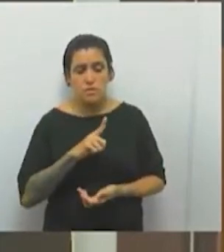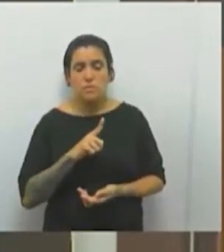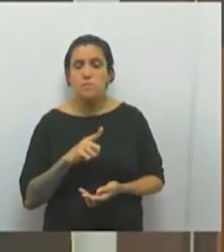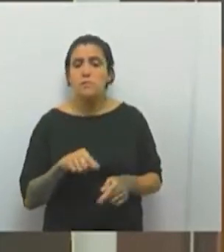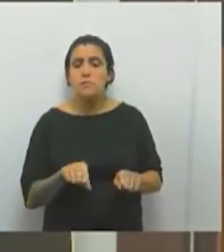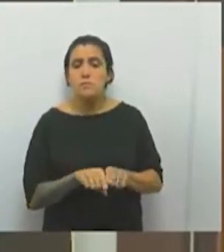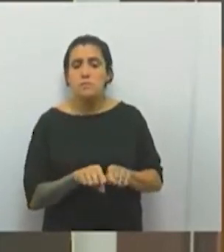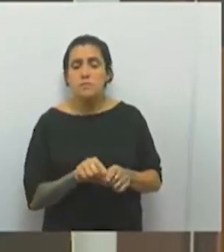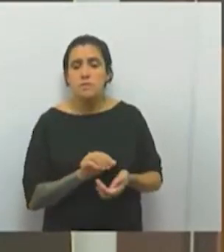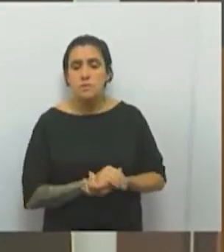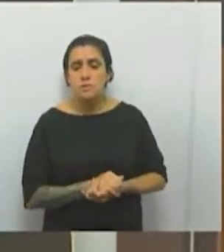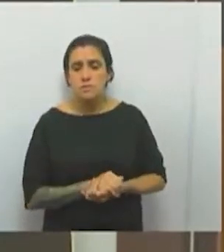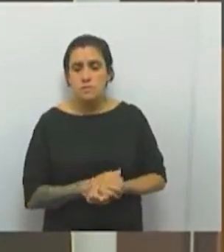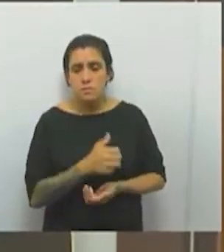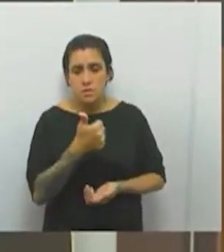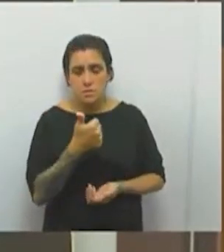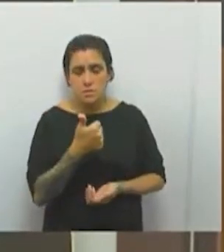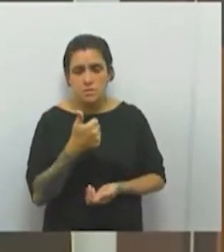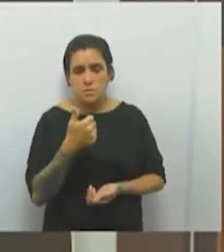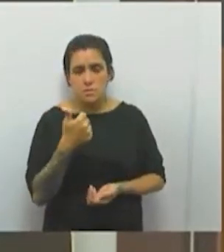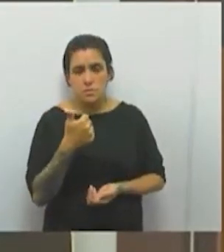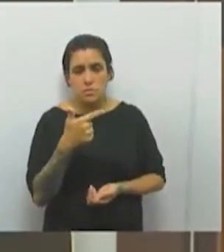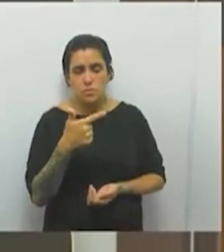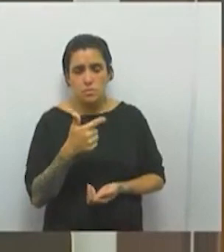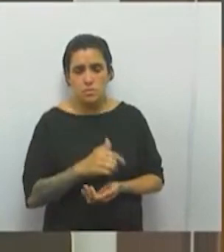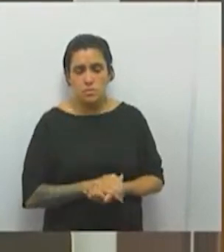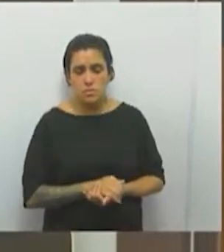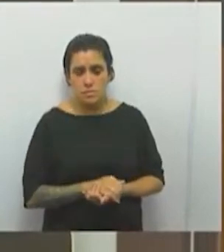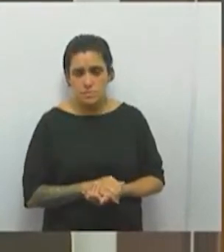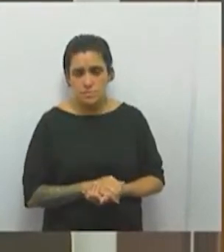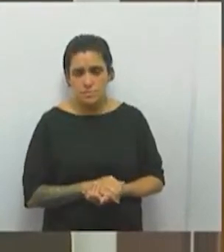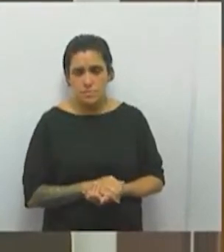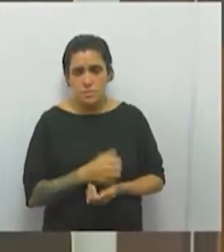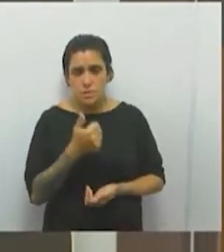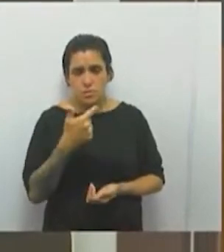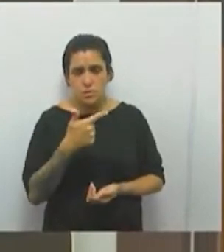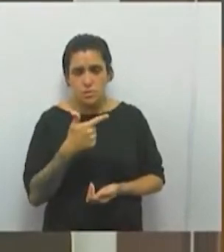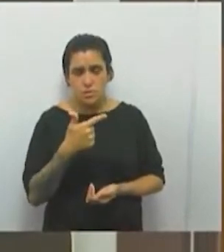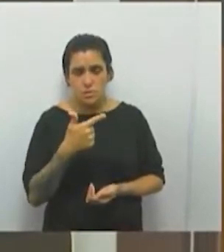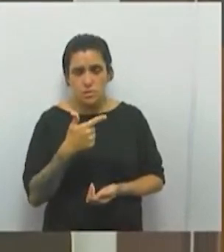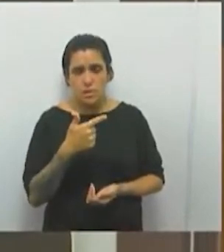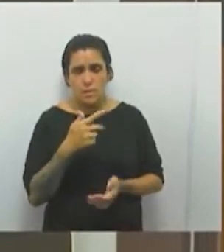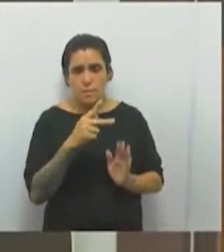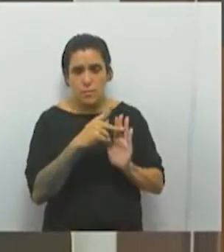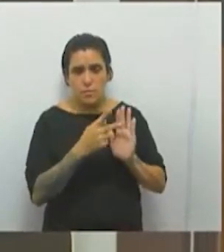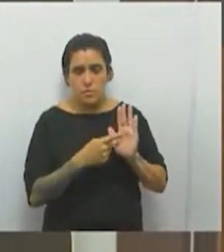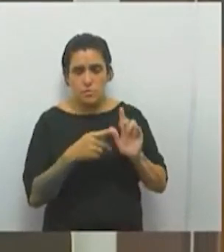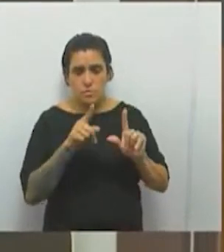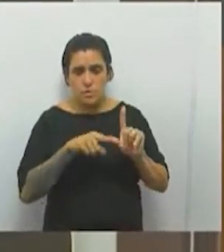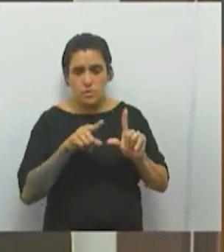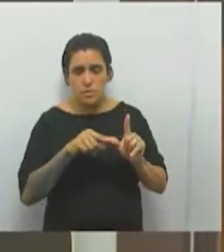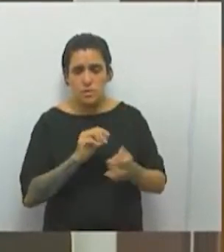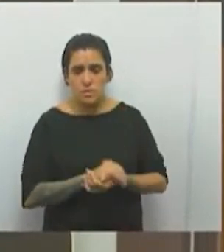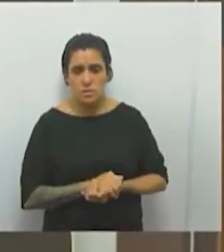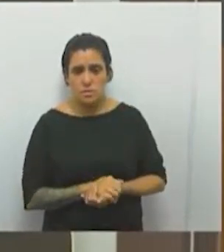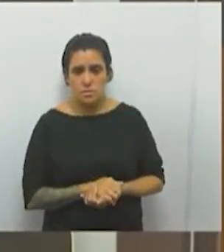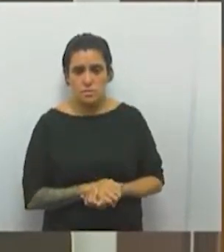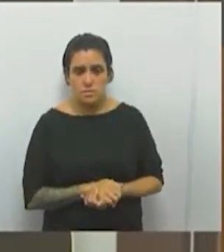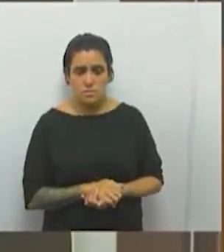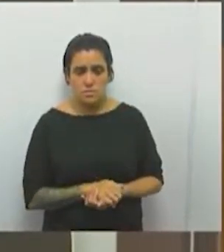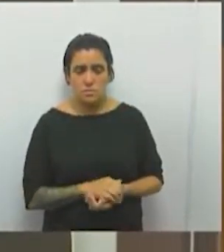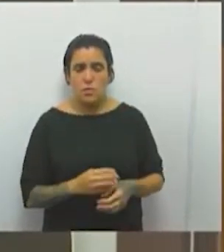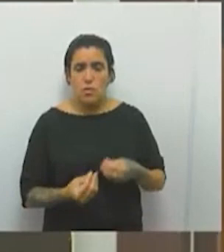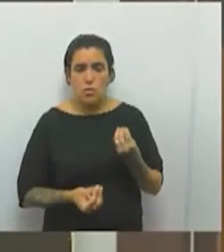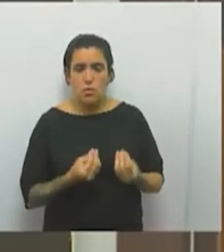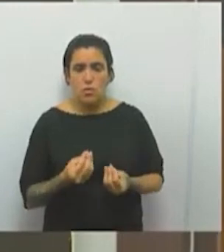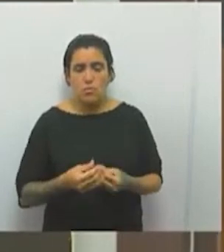112 requerimentos e 12 projetos de lei oficializados eh como de